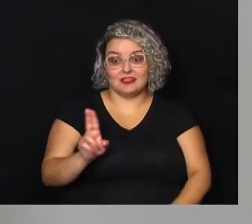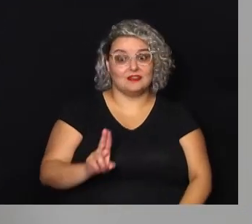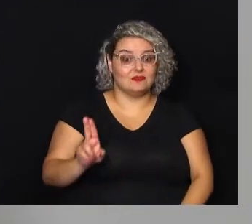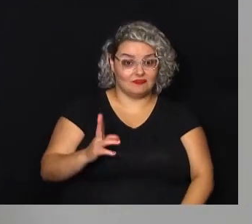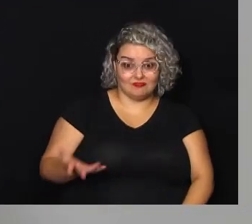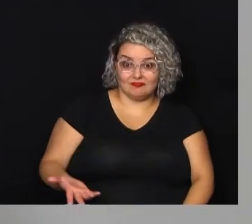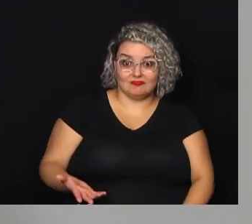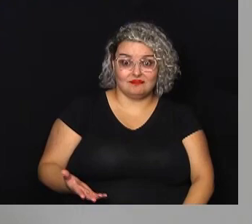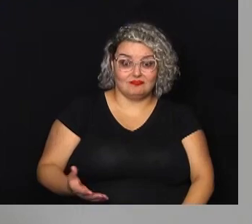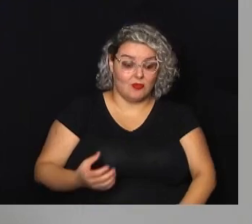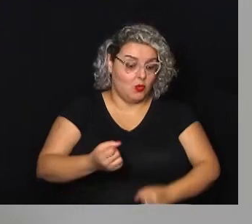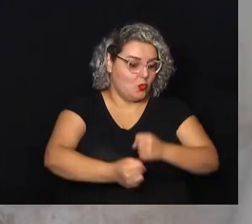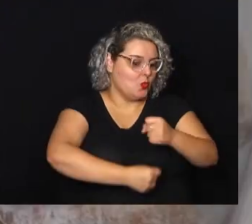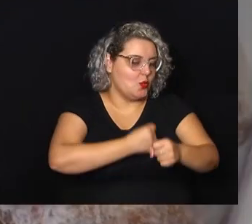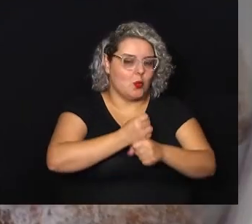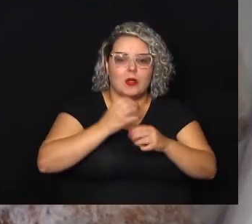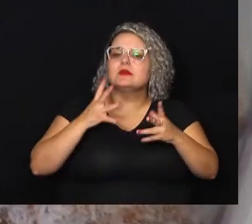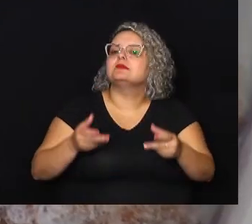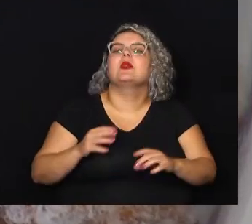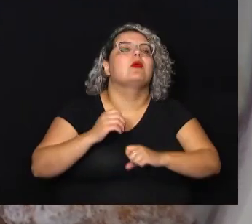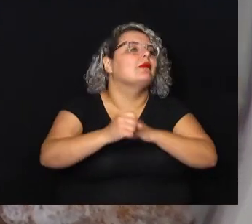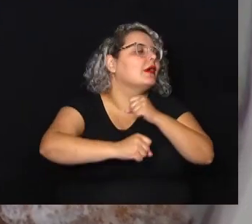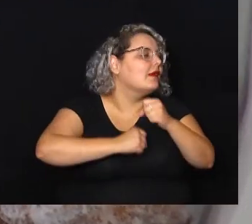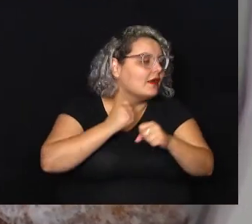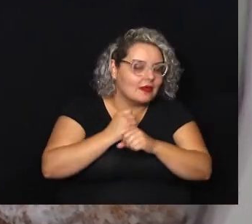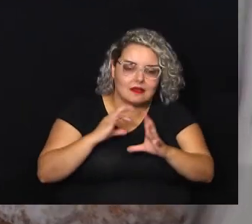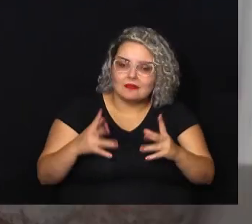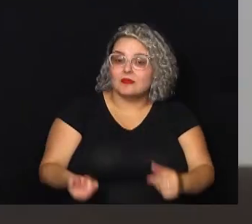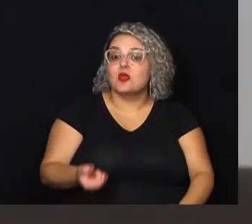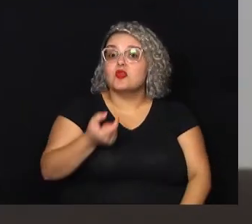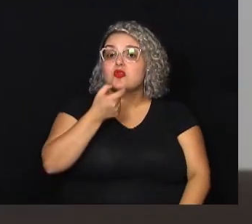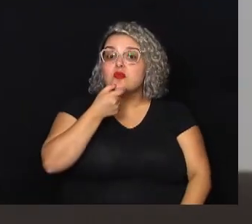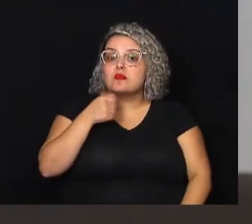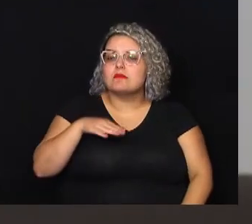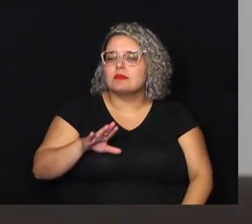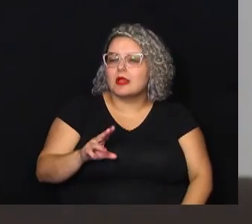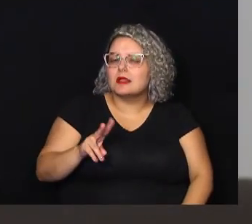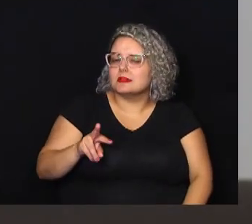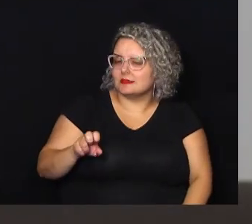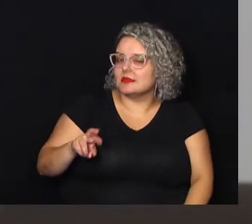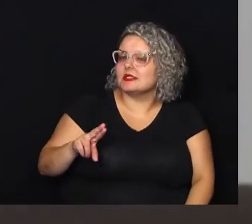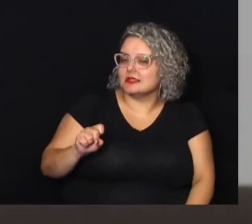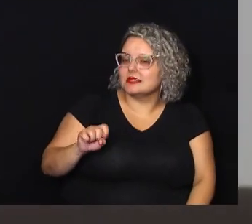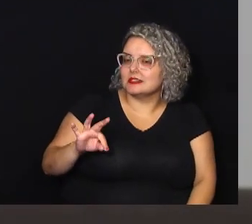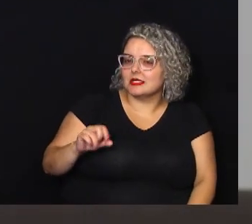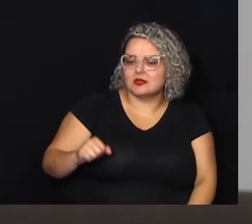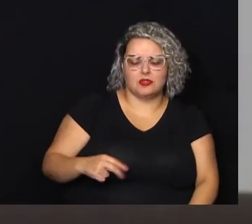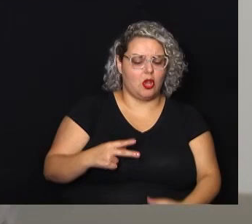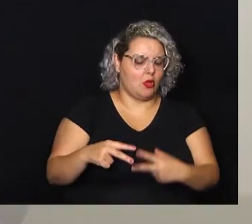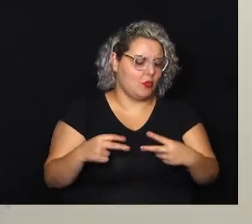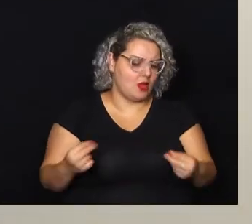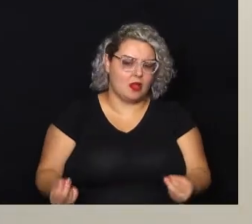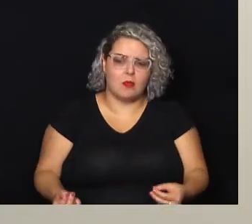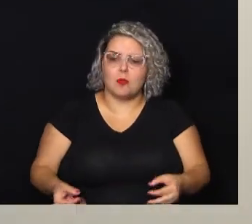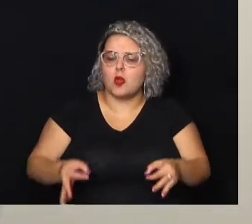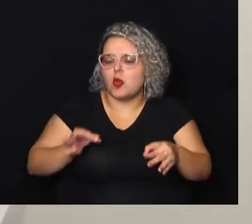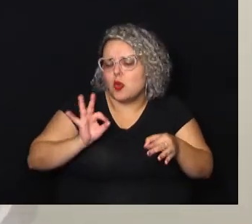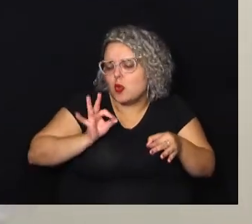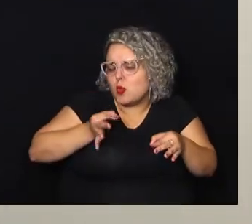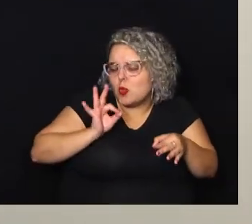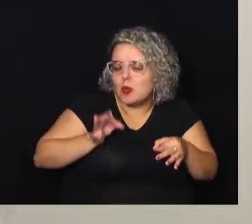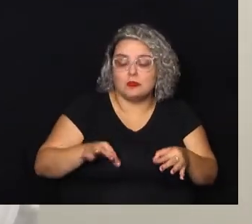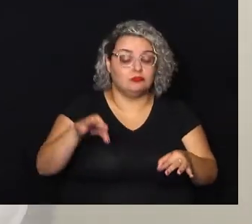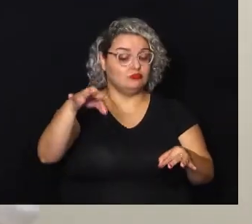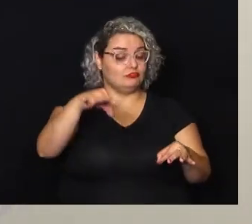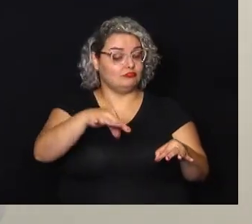que pode ser aí comido o ano todo. O ano inteiro. Foi um biscoito mais versátil, mas ele serve de